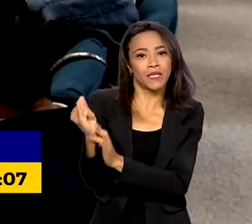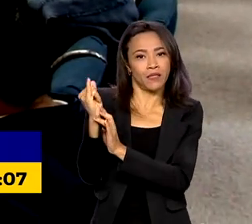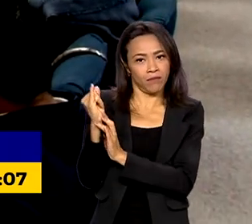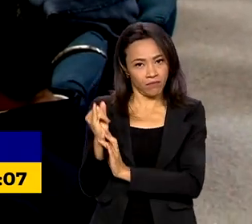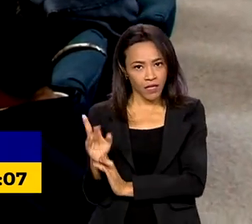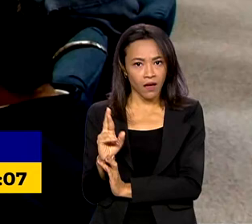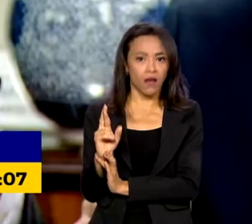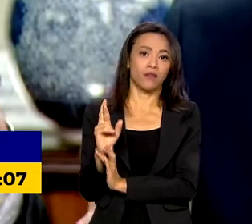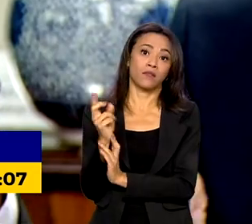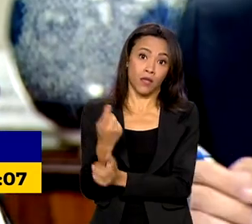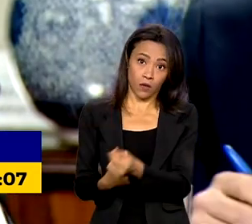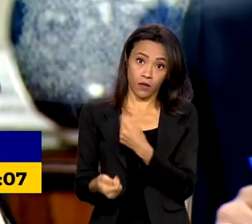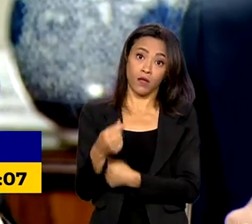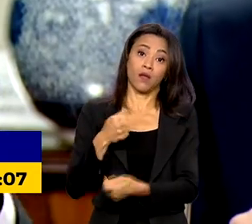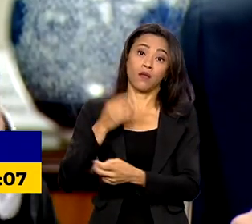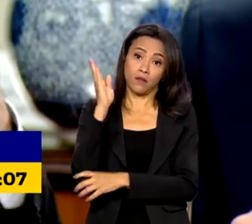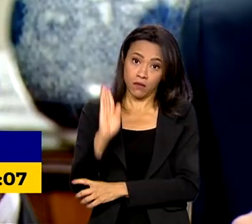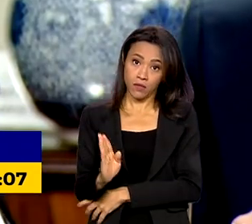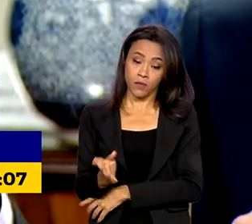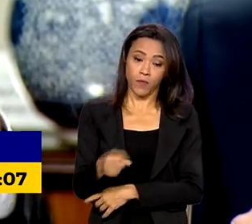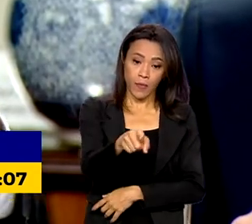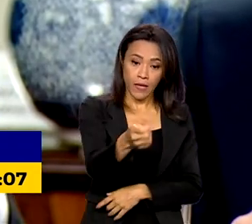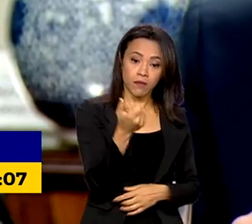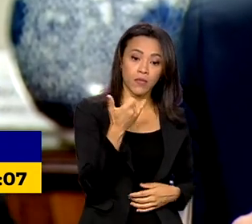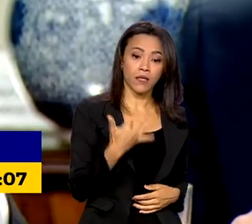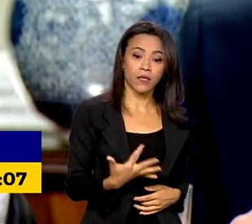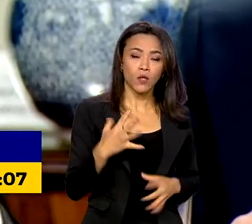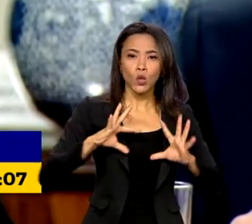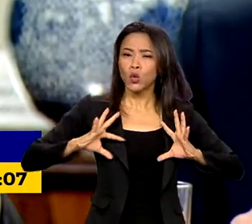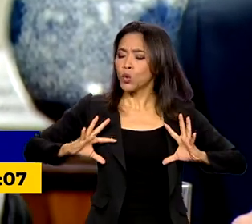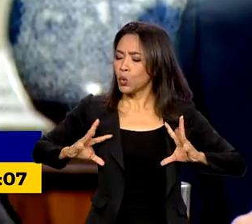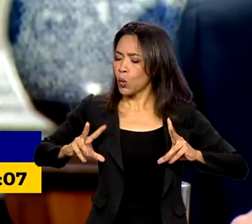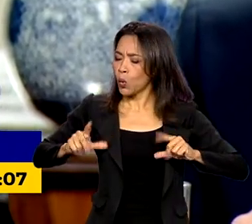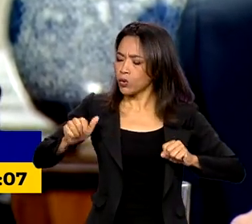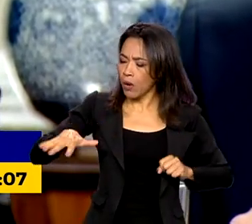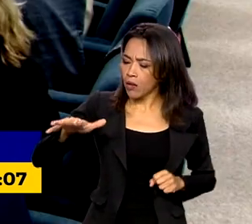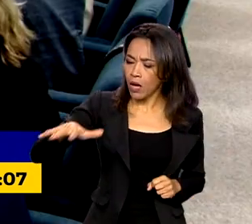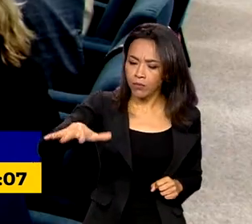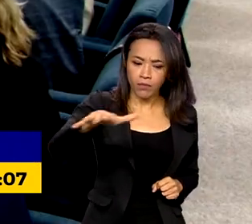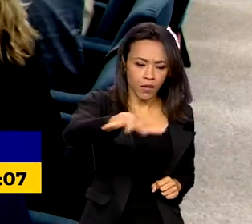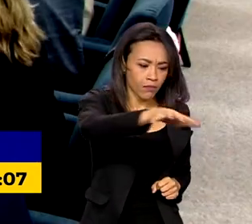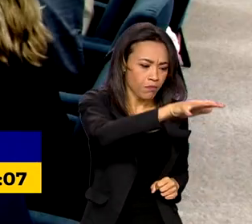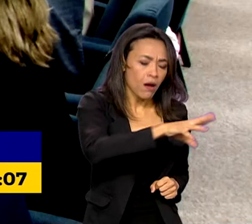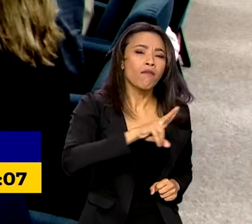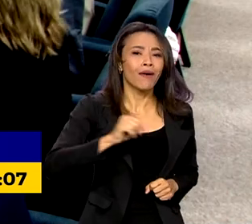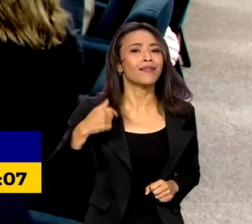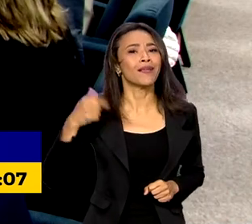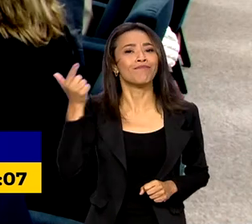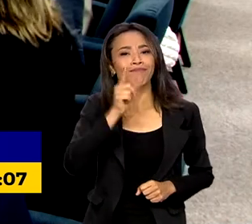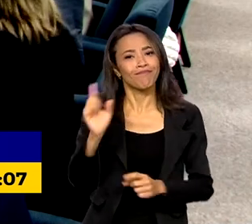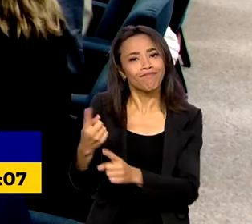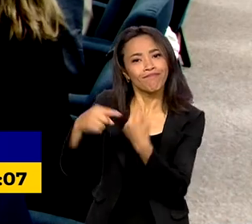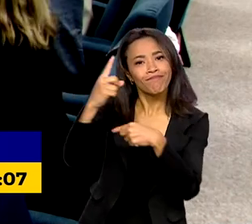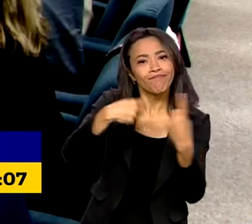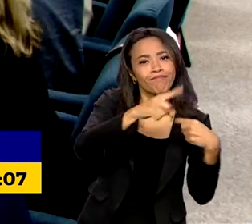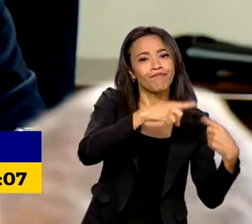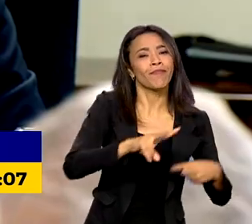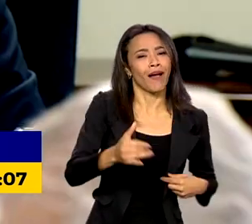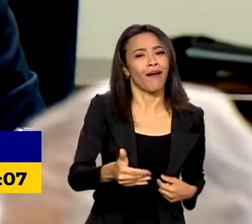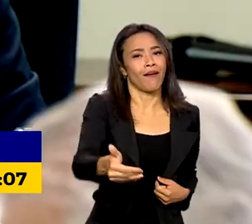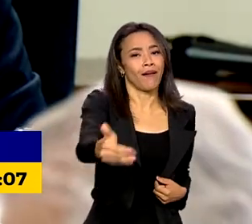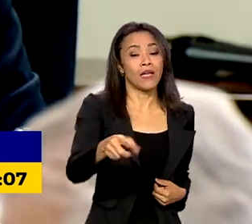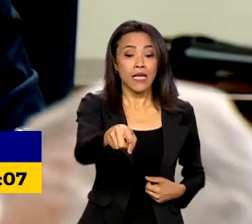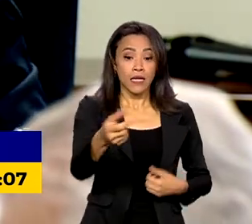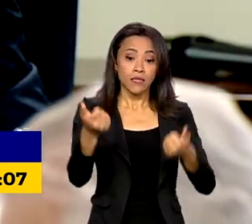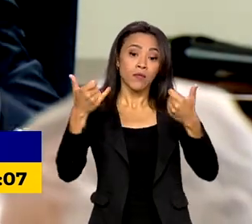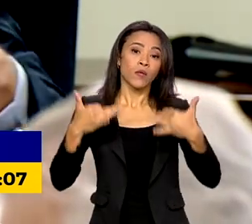economia brasileira. Todos os setores da economia são beneficiados. O Conselhão iniciou nesta segunda uma